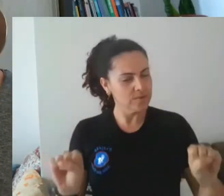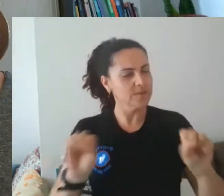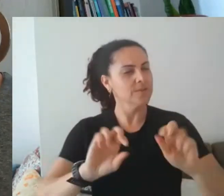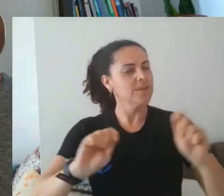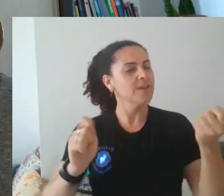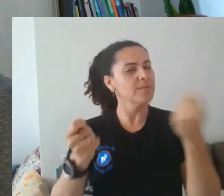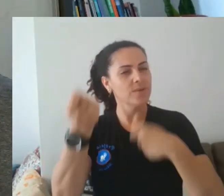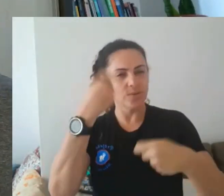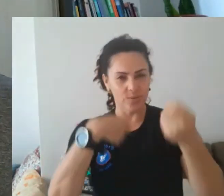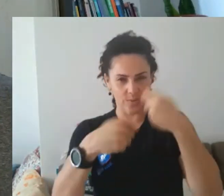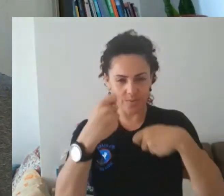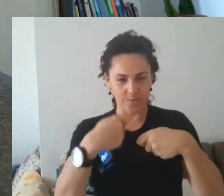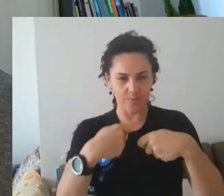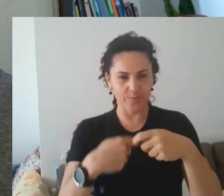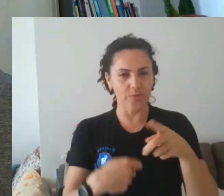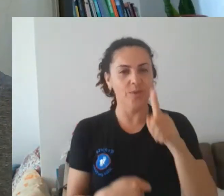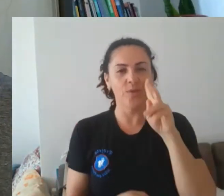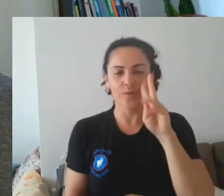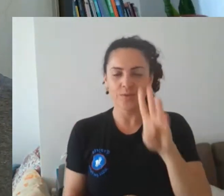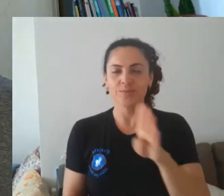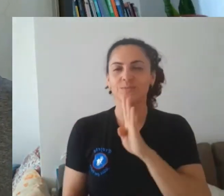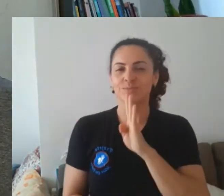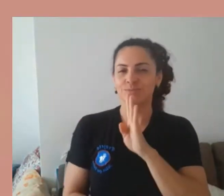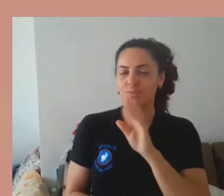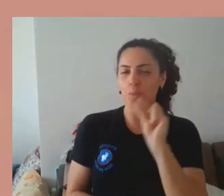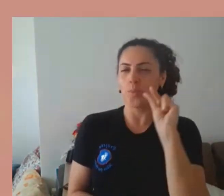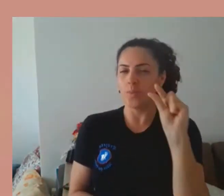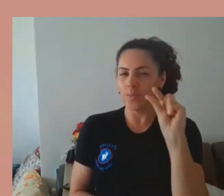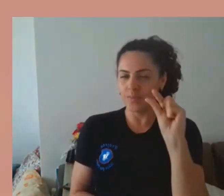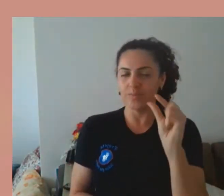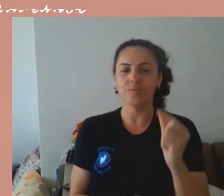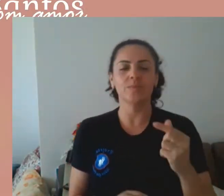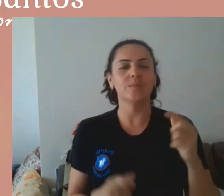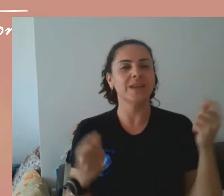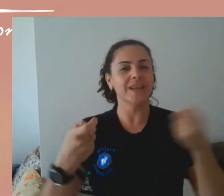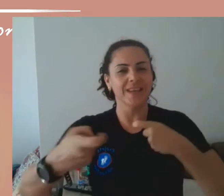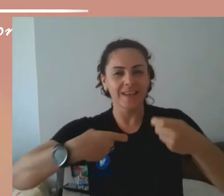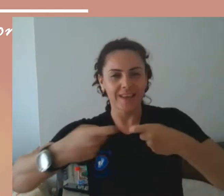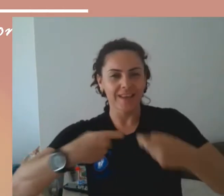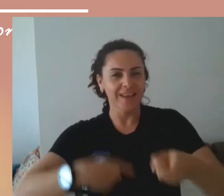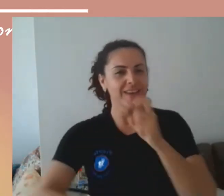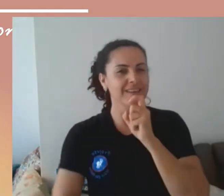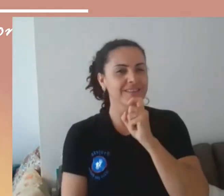Bora conhecer um pouquinho sobre a Guerra Fria no vídeo de hoje.